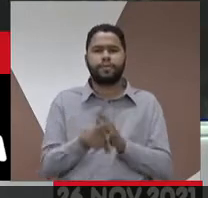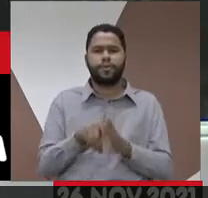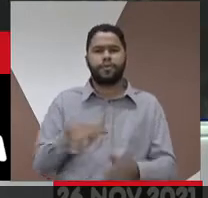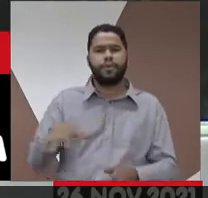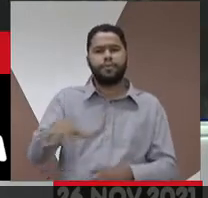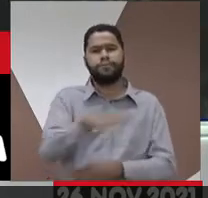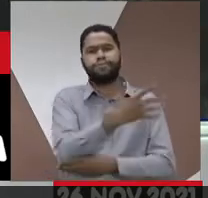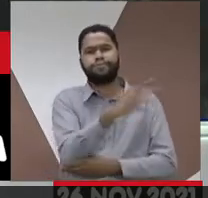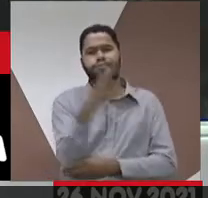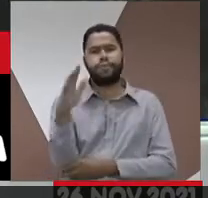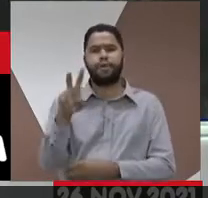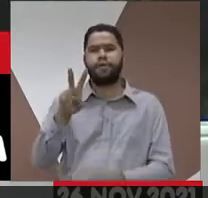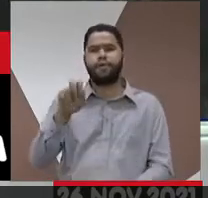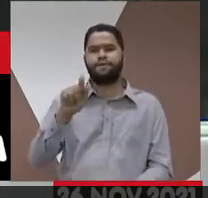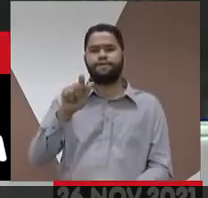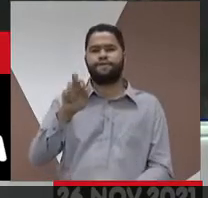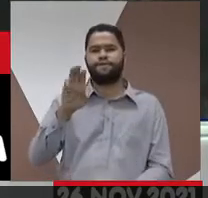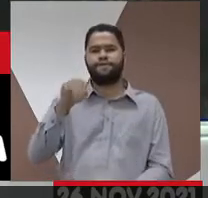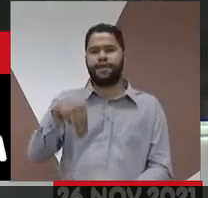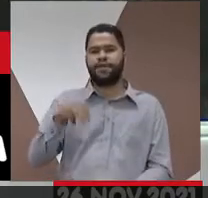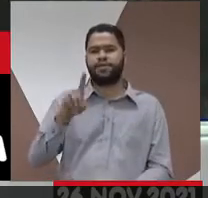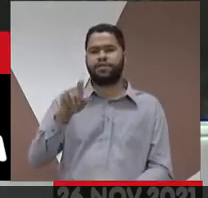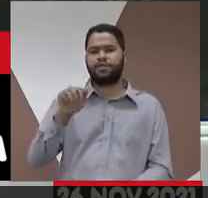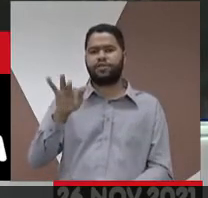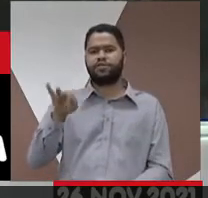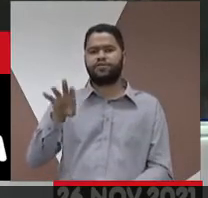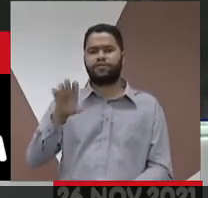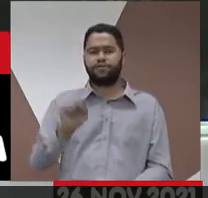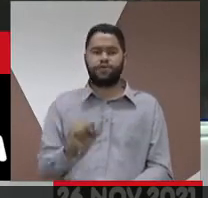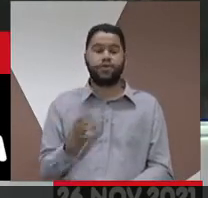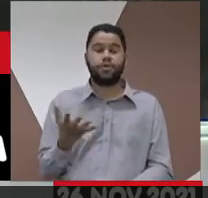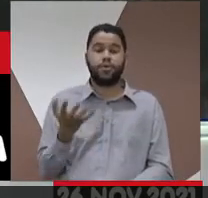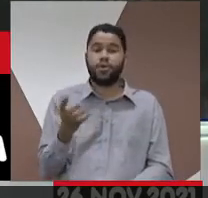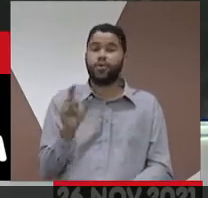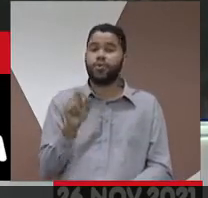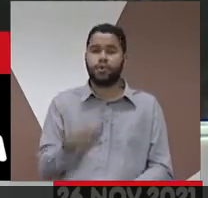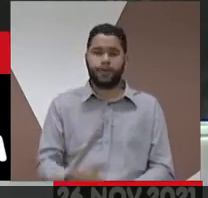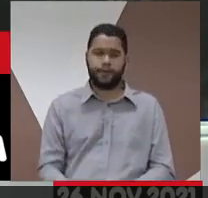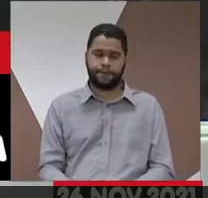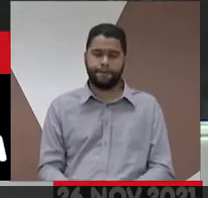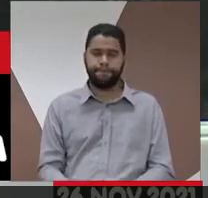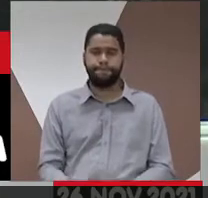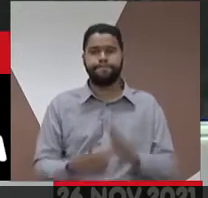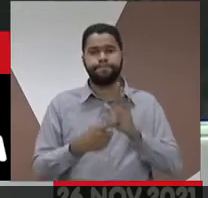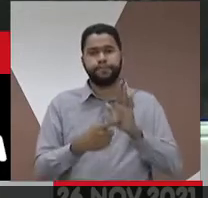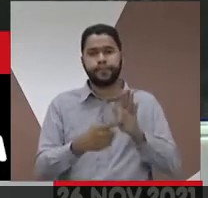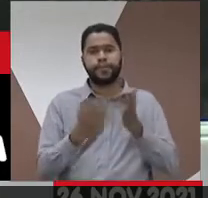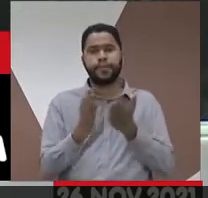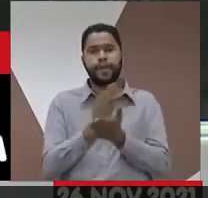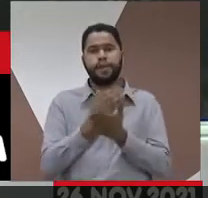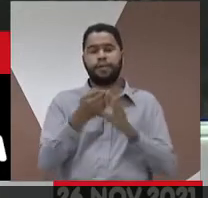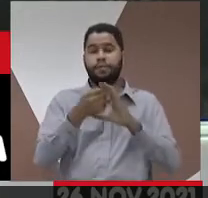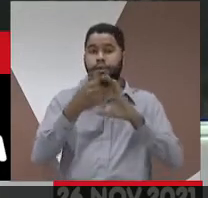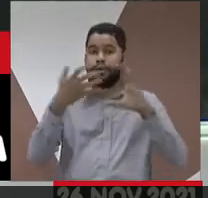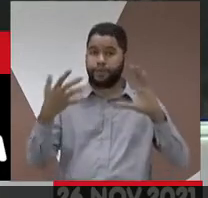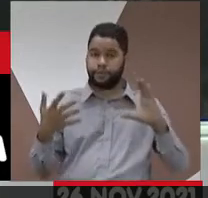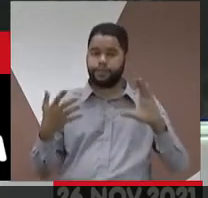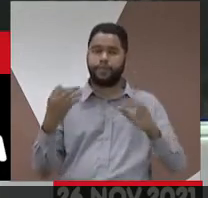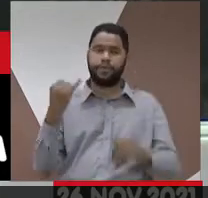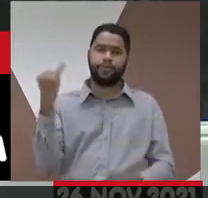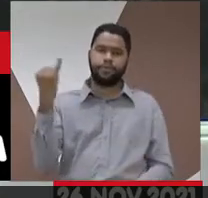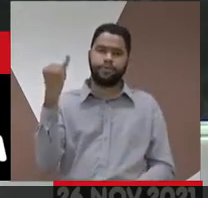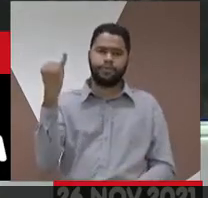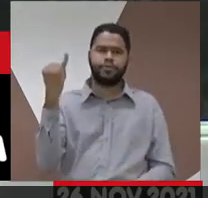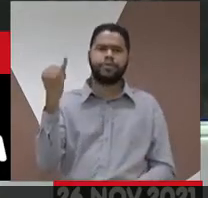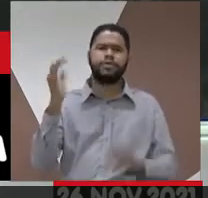ambiental de Vargem das Flores, pessoal. E, dito isso, assim, eu queria apresentar alguns aspectos que eu acho que são fundamentais,